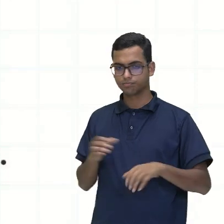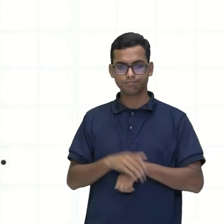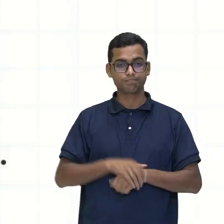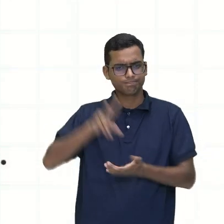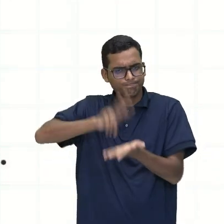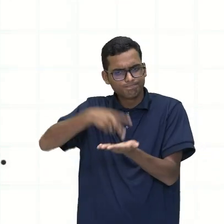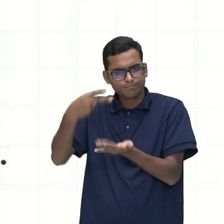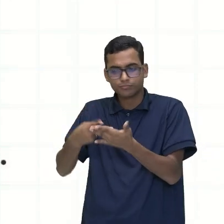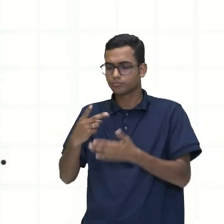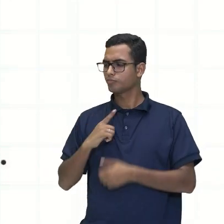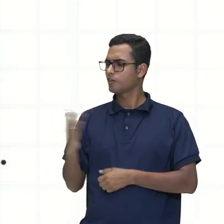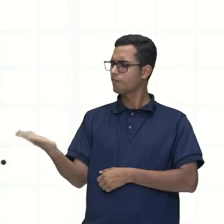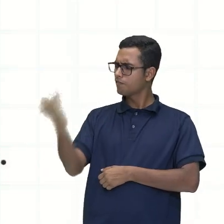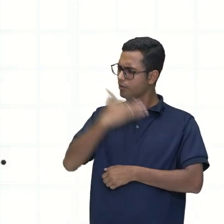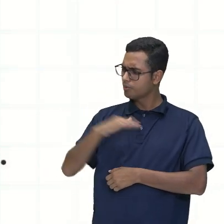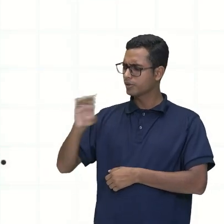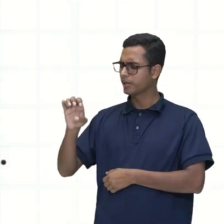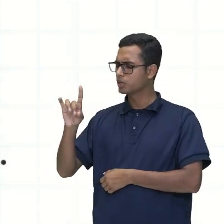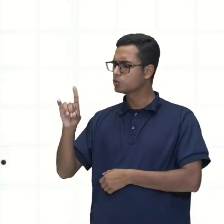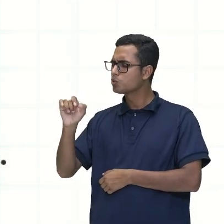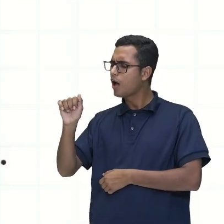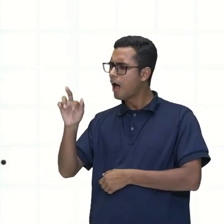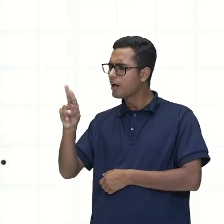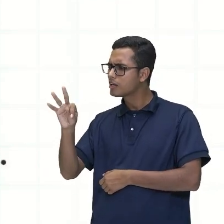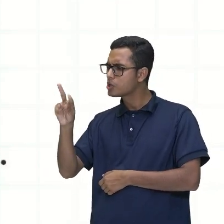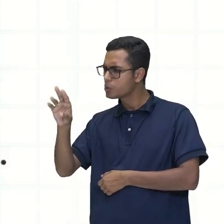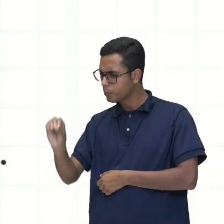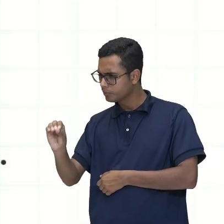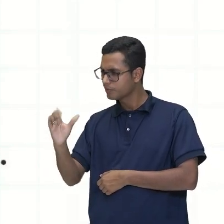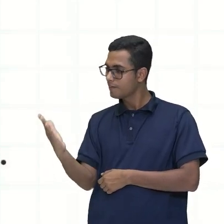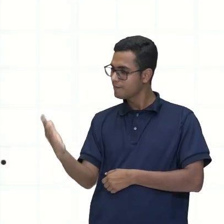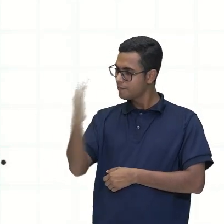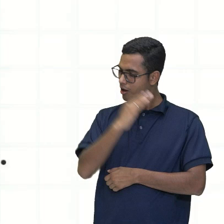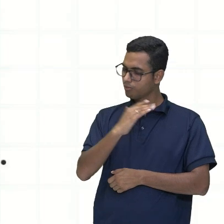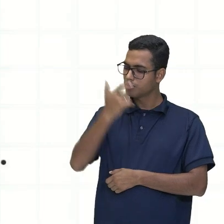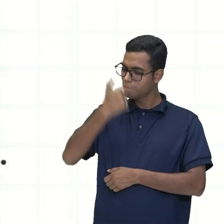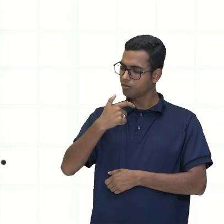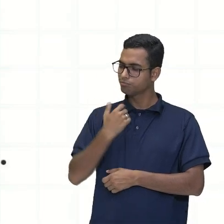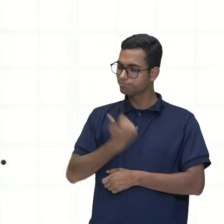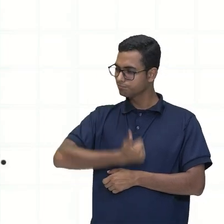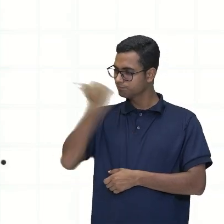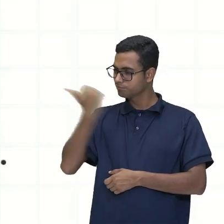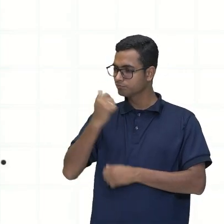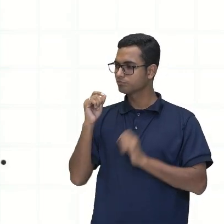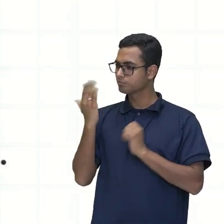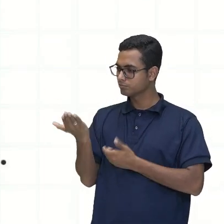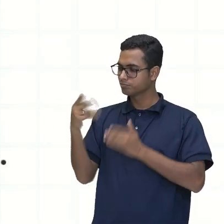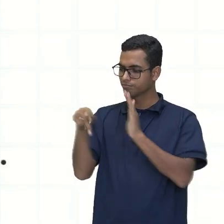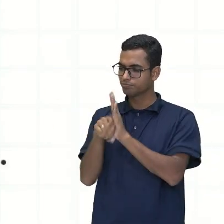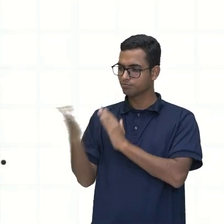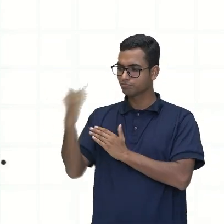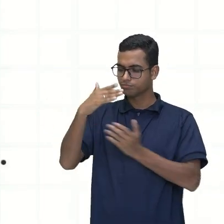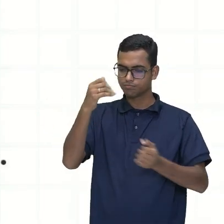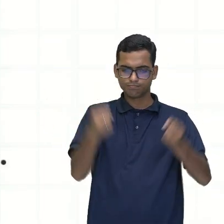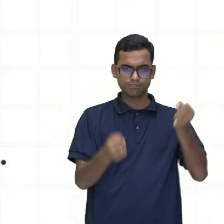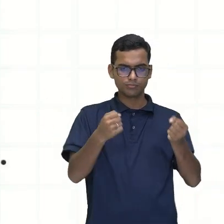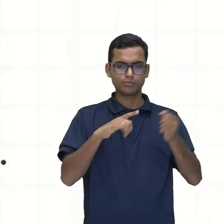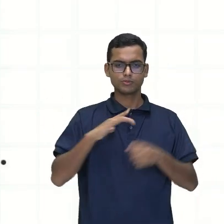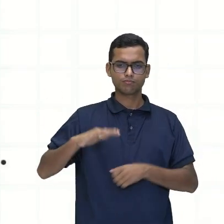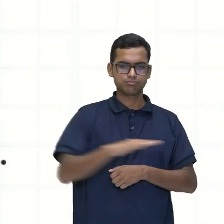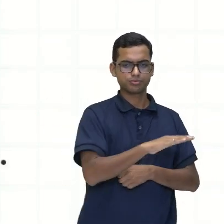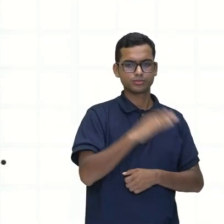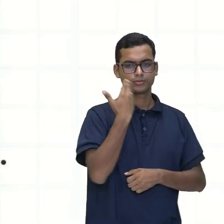carona. A ride. Então, vou dar a você, a pessoa está falando diretamente com ele, né? Vou